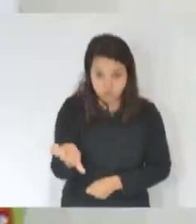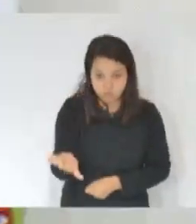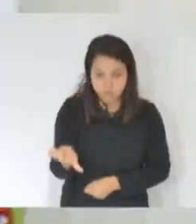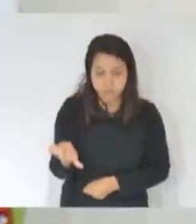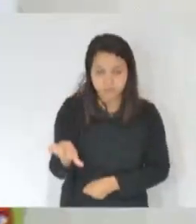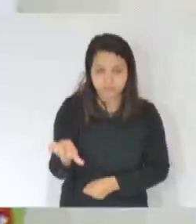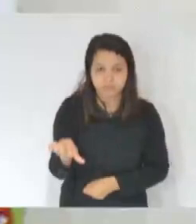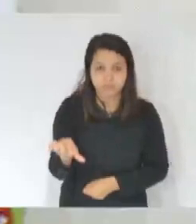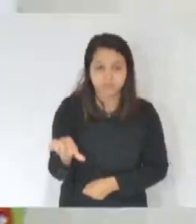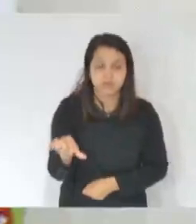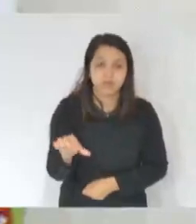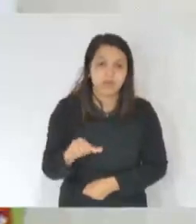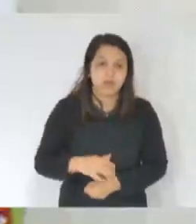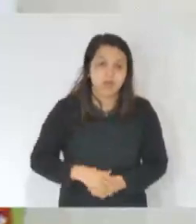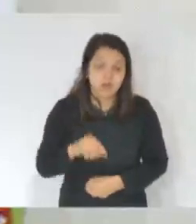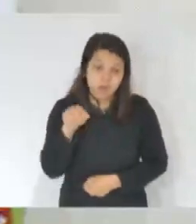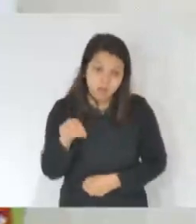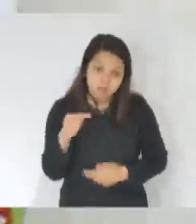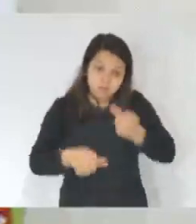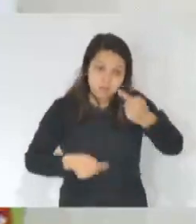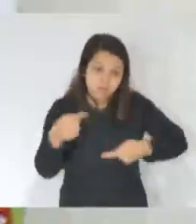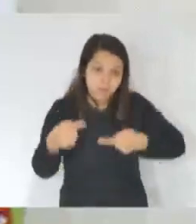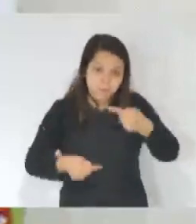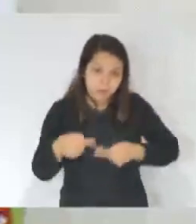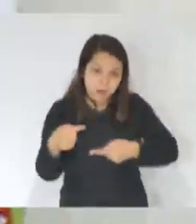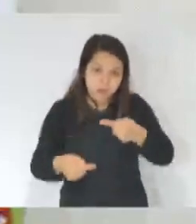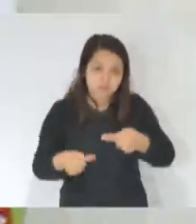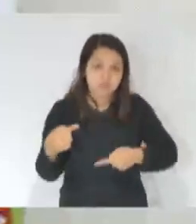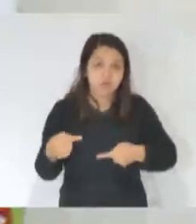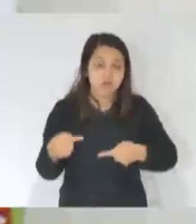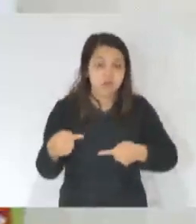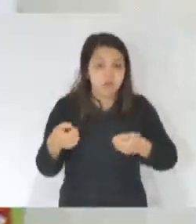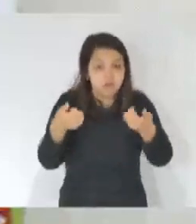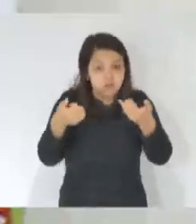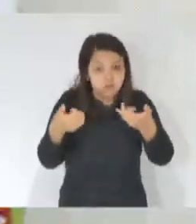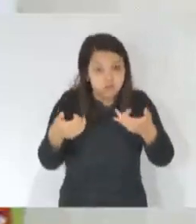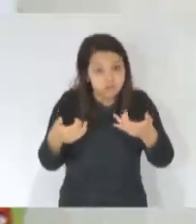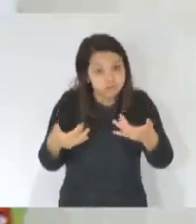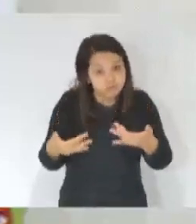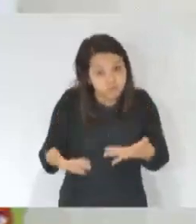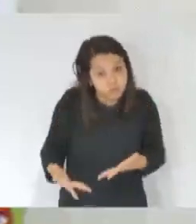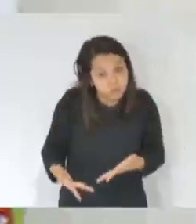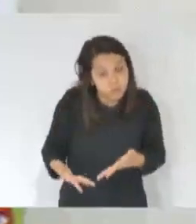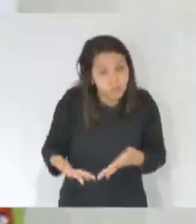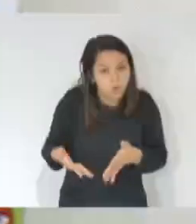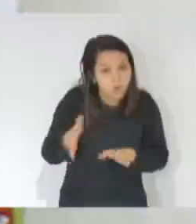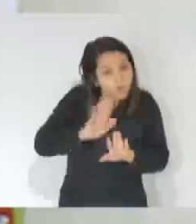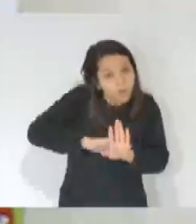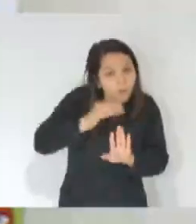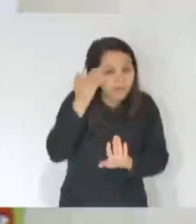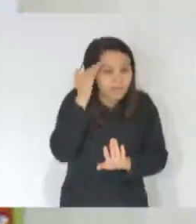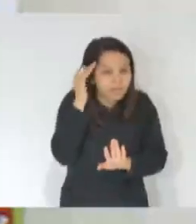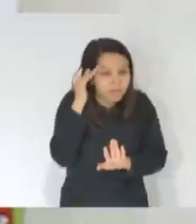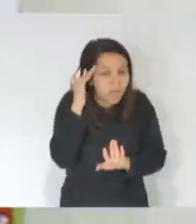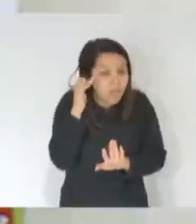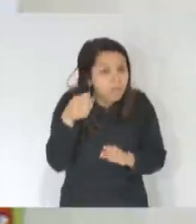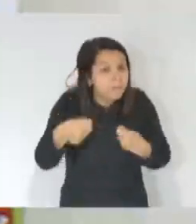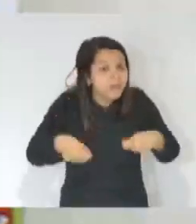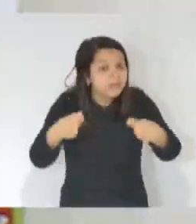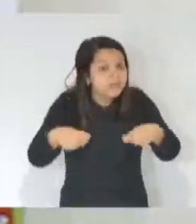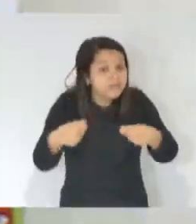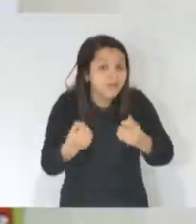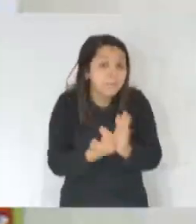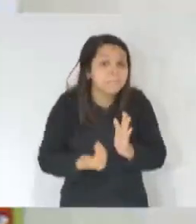2019, e no debate, né, fica implícito a necessidade de mais recursos